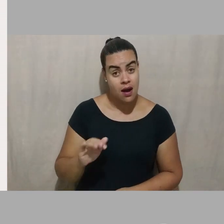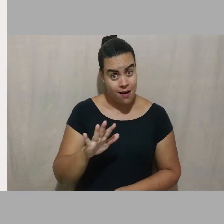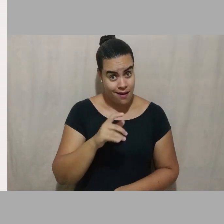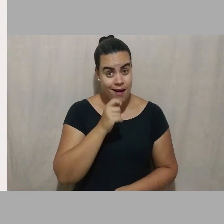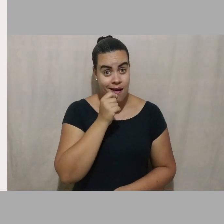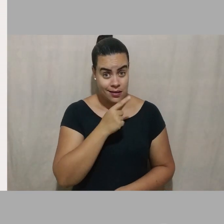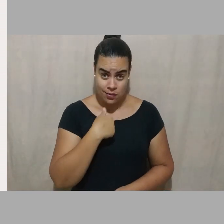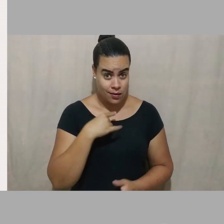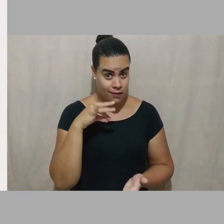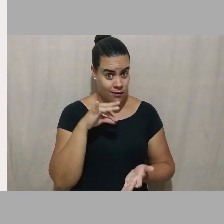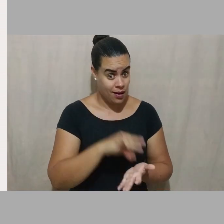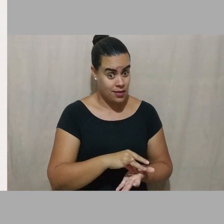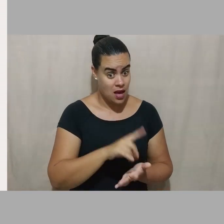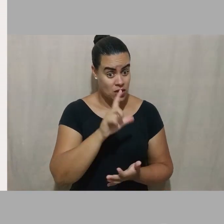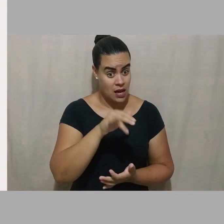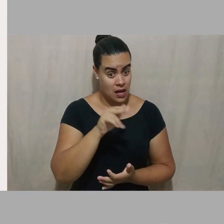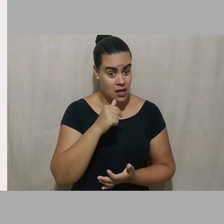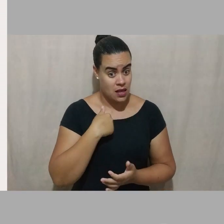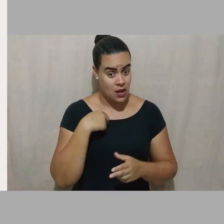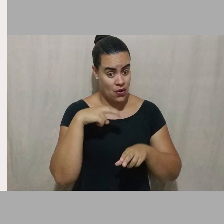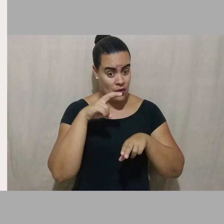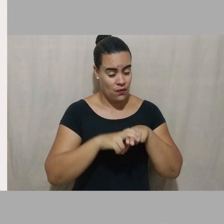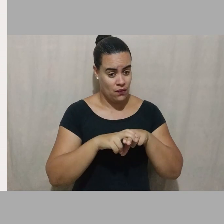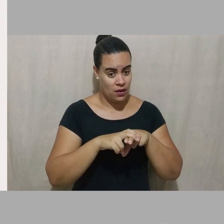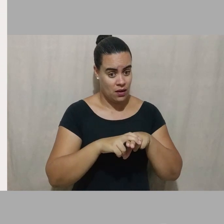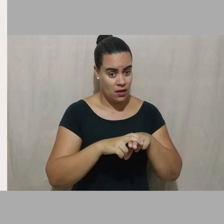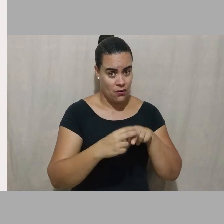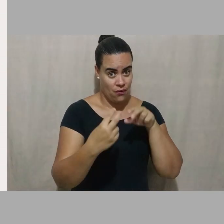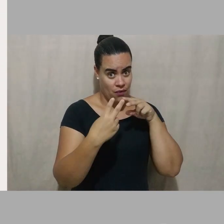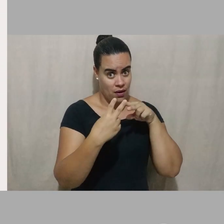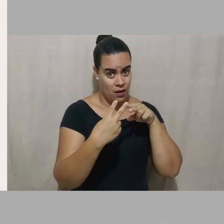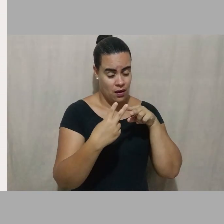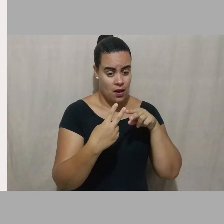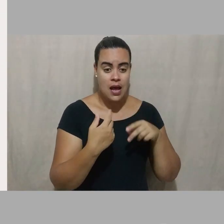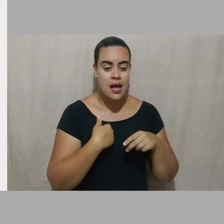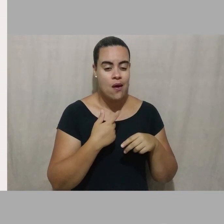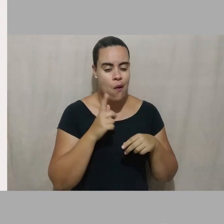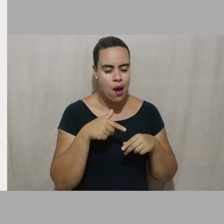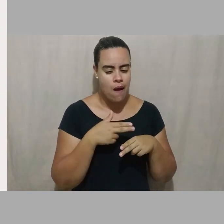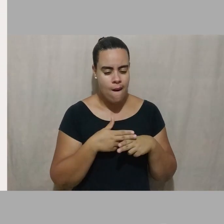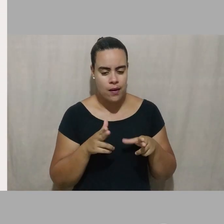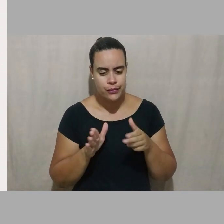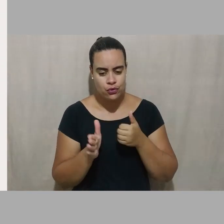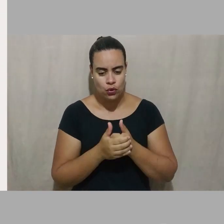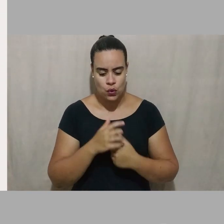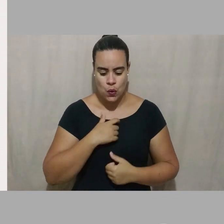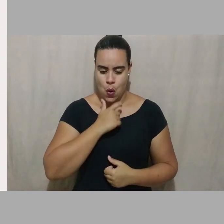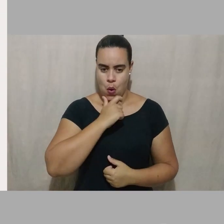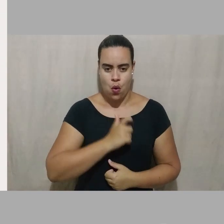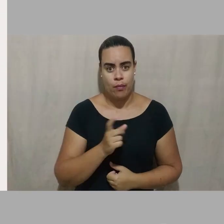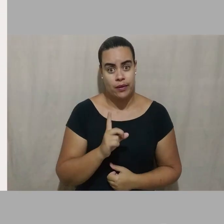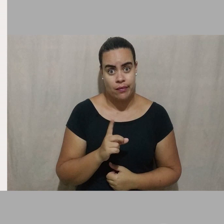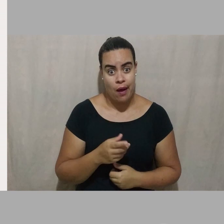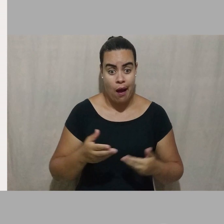O mais irônico é que realmente fui a Lina quem veio visitar. Para poupá-lo do desgosto que a minha masculinidade traria, naquele